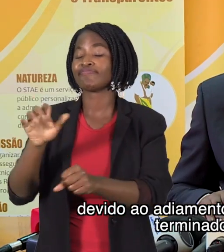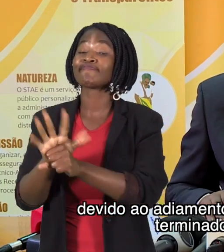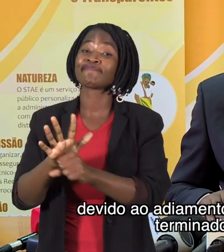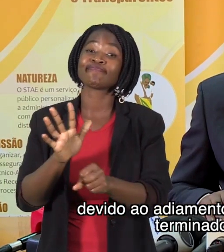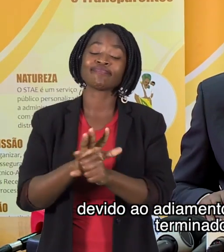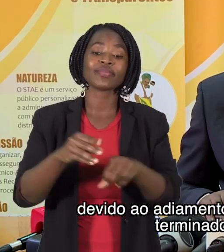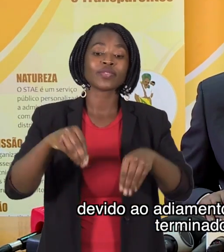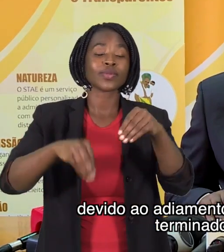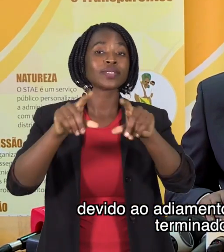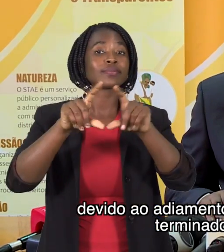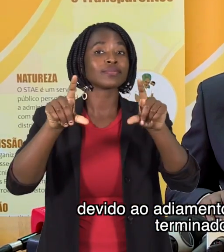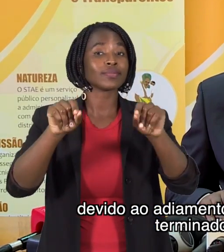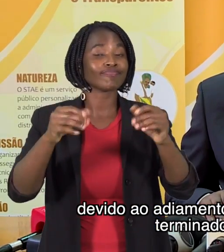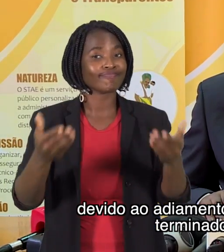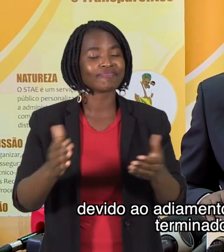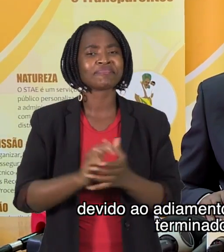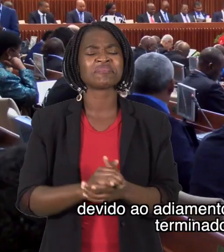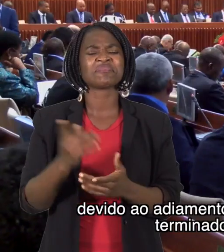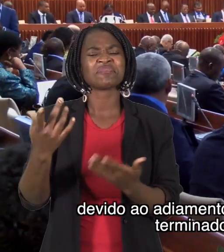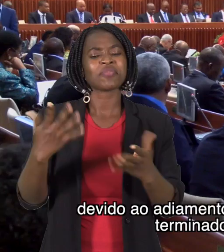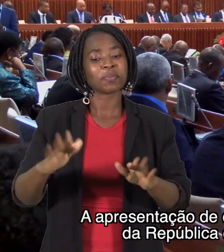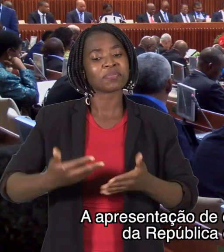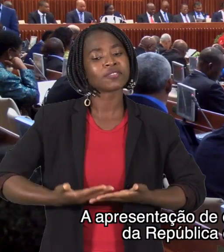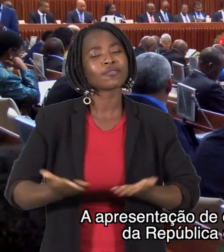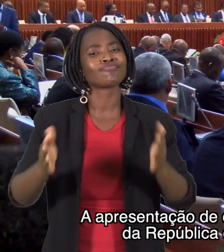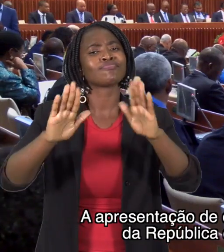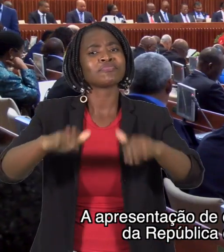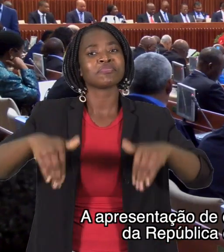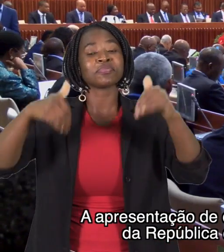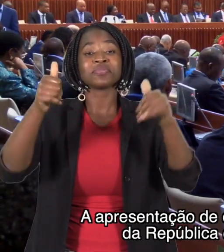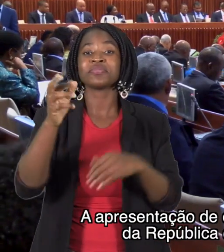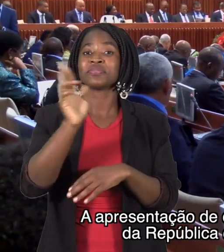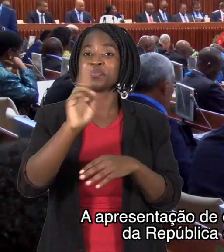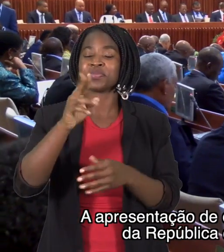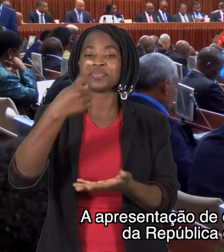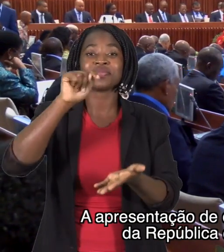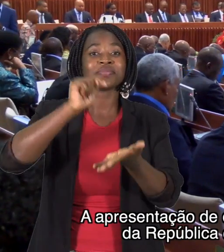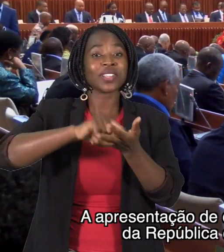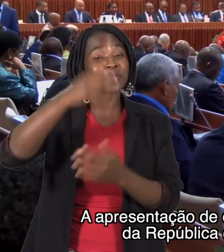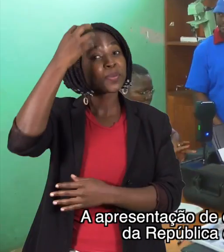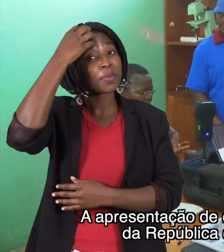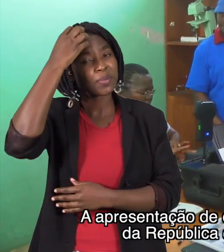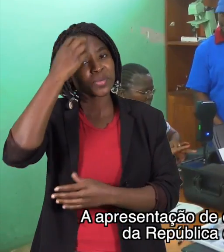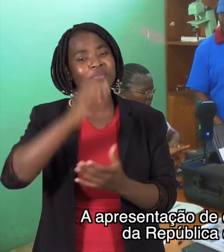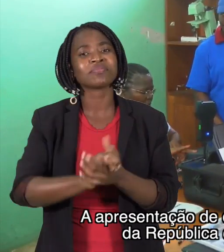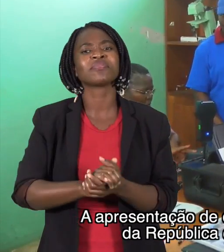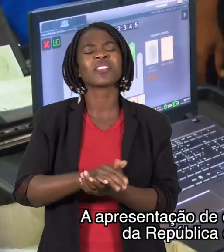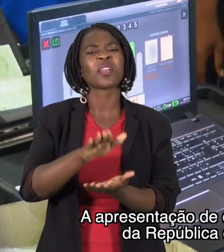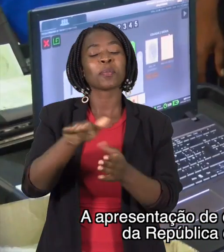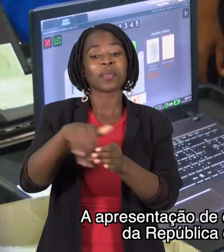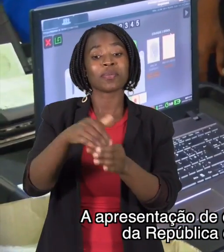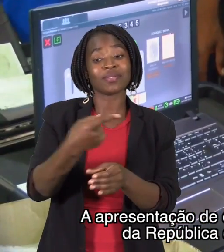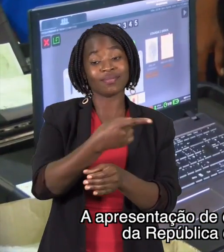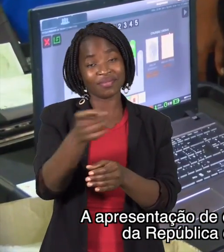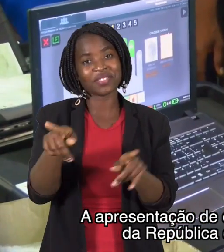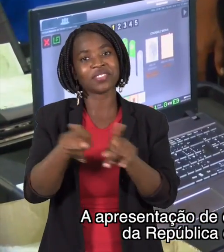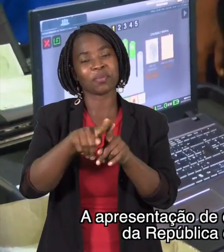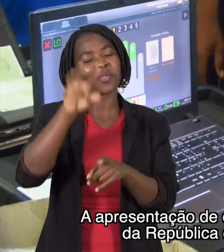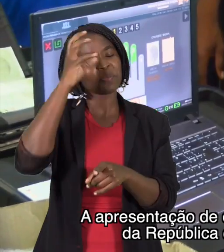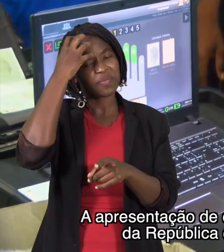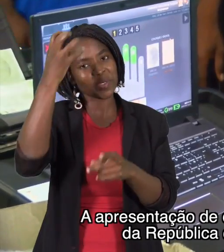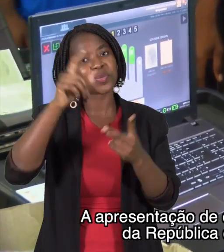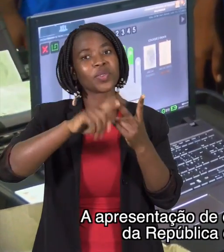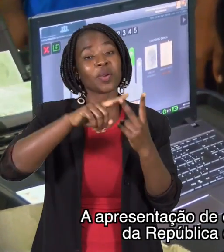terminado no passado mês de maio. A apresentação de candidaturas dos deputados da Assembleia da República